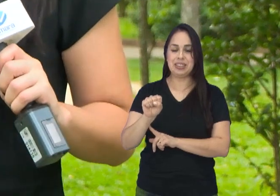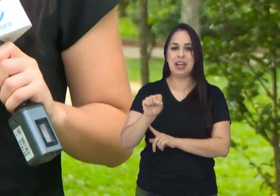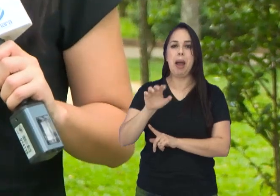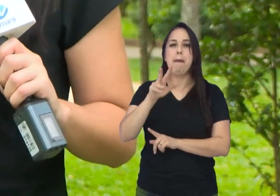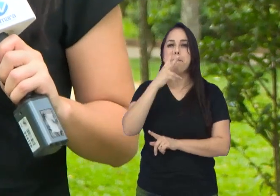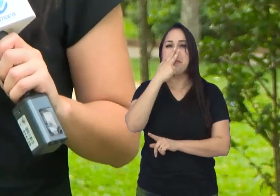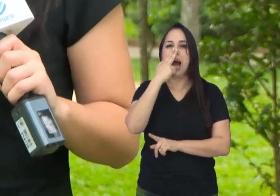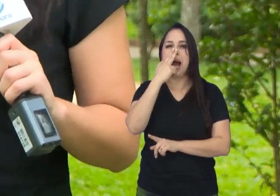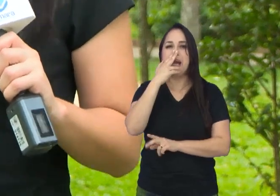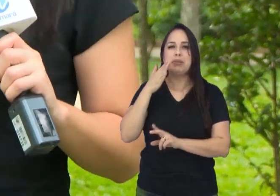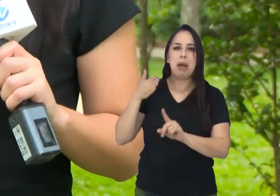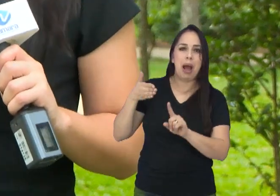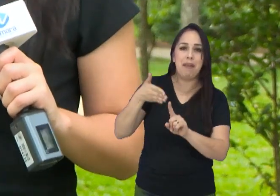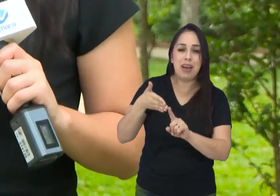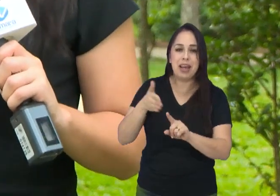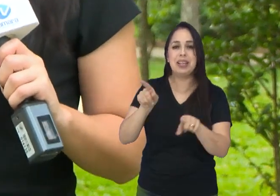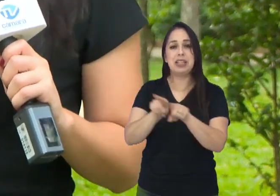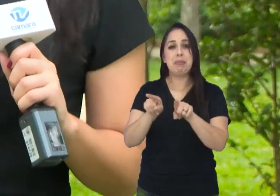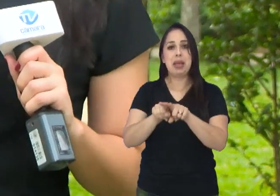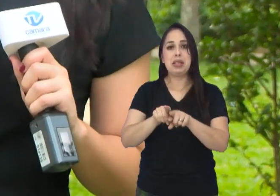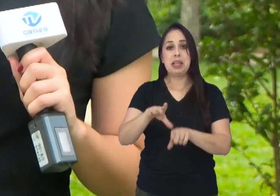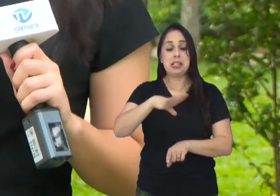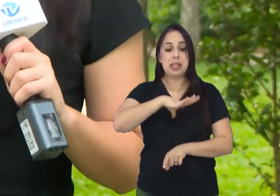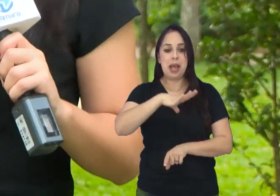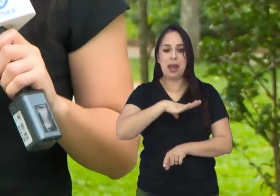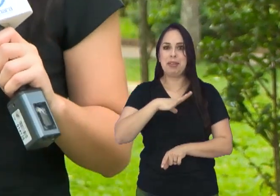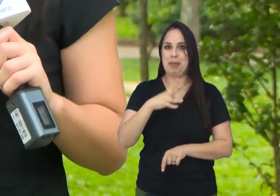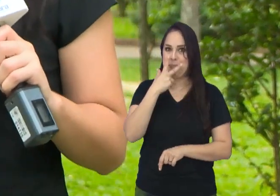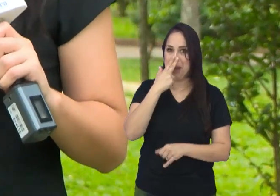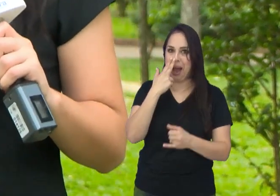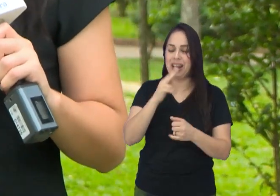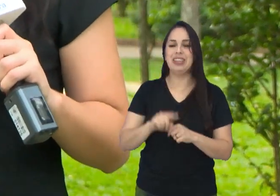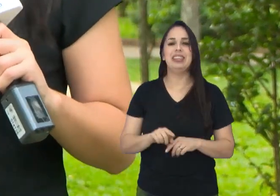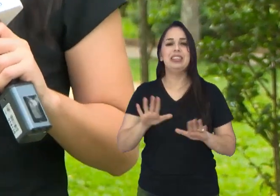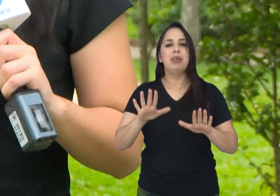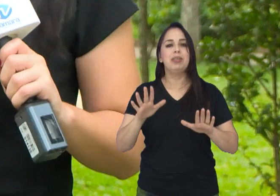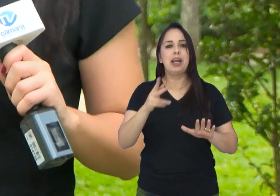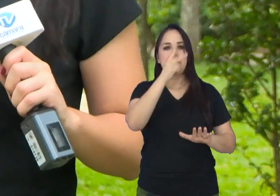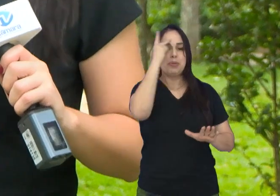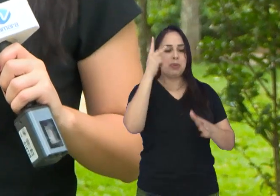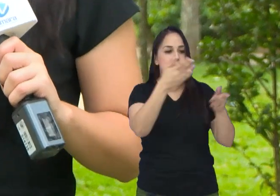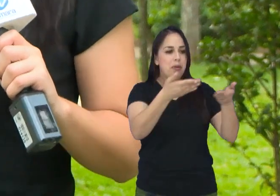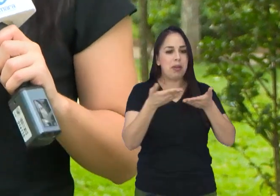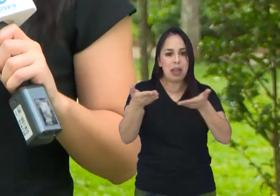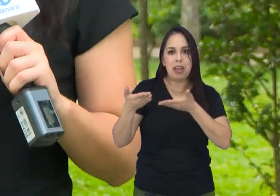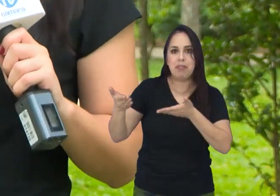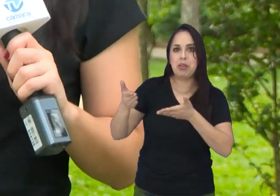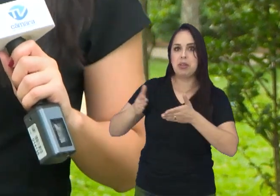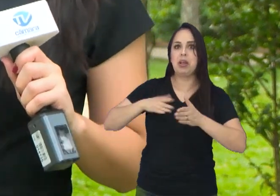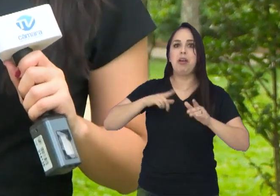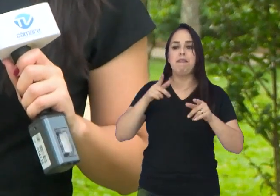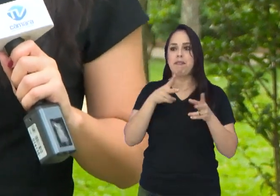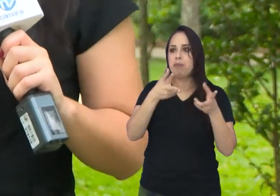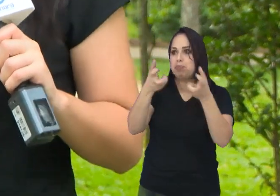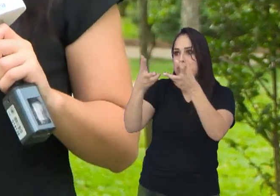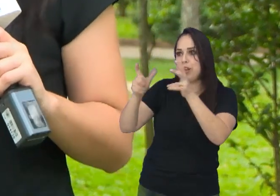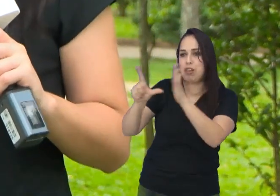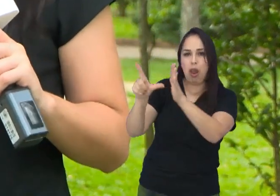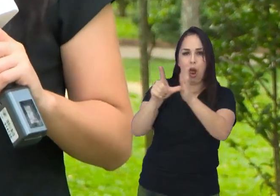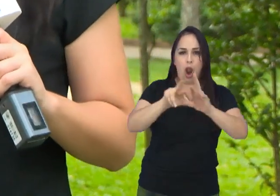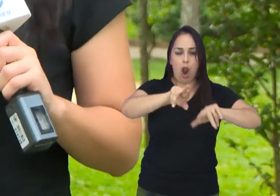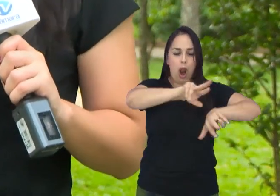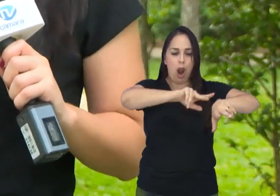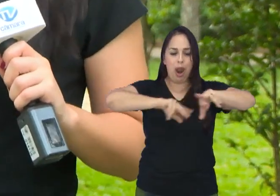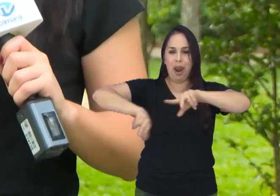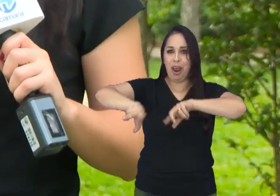segundo centro da cidade. Por aqui, tanto moradores quanto visitantes encontram comércios para os mais variados gostos e